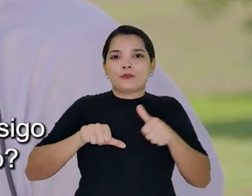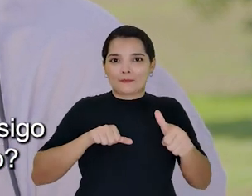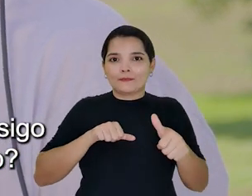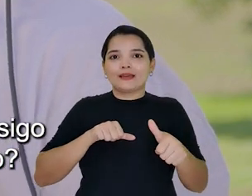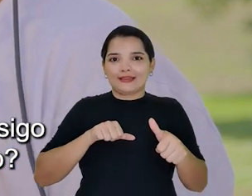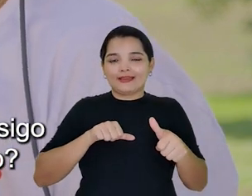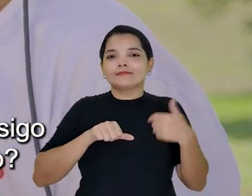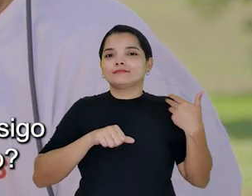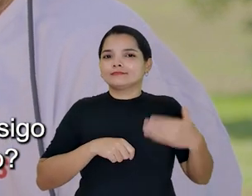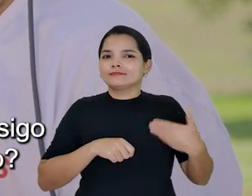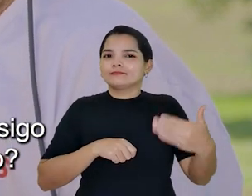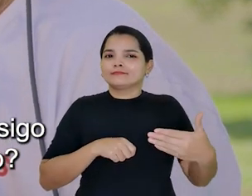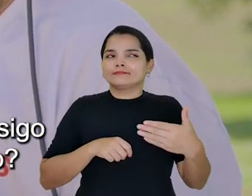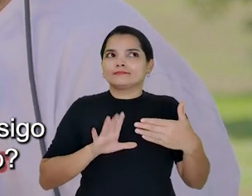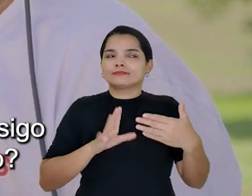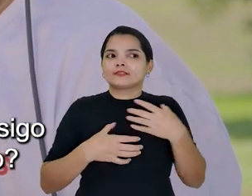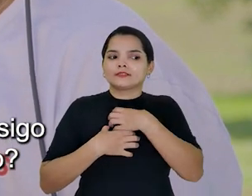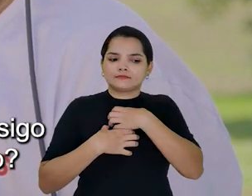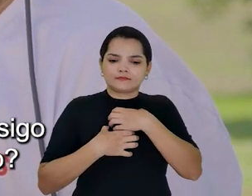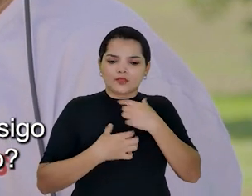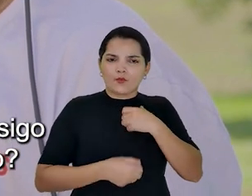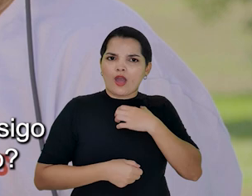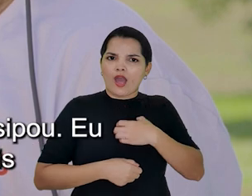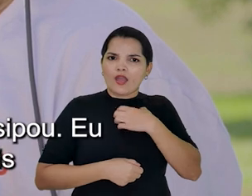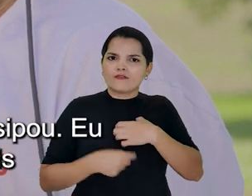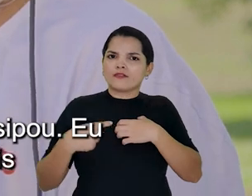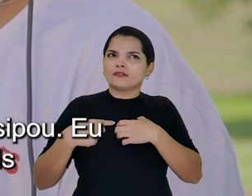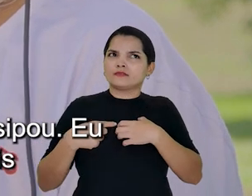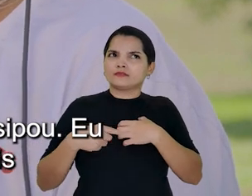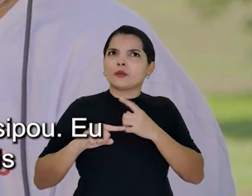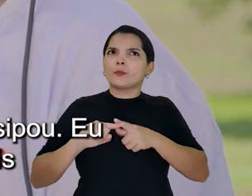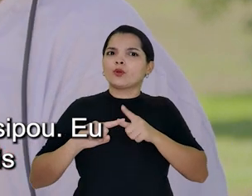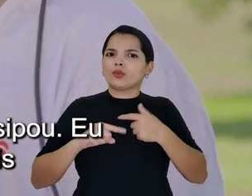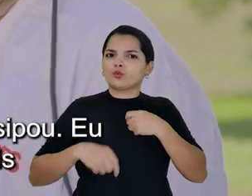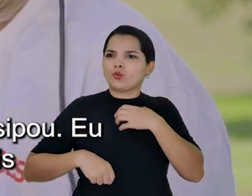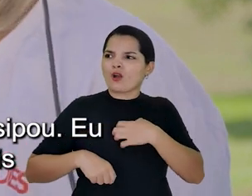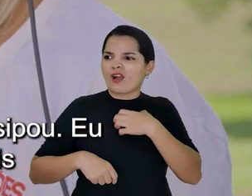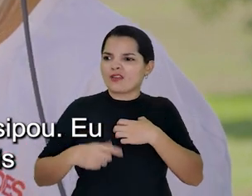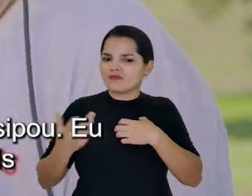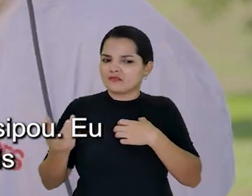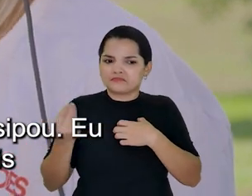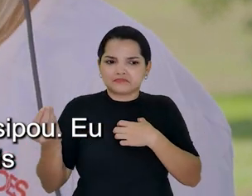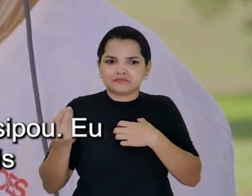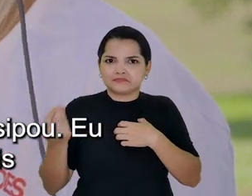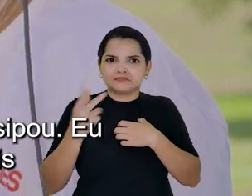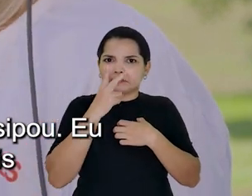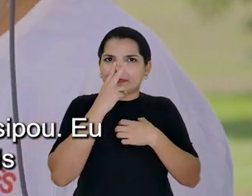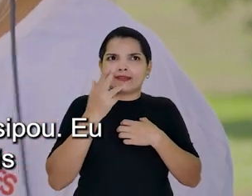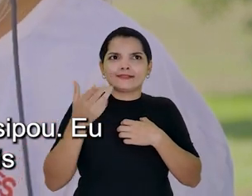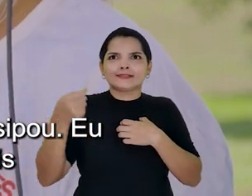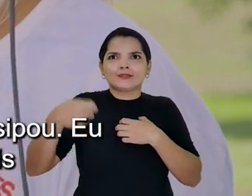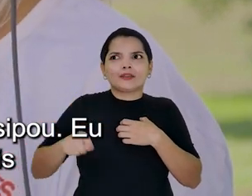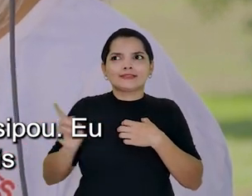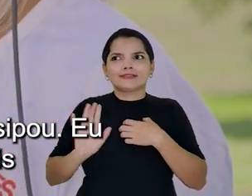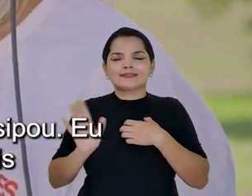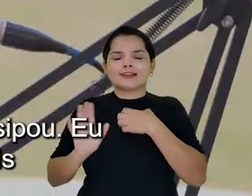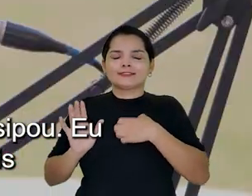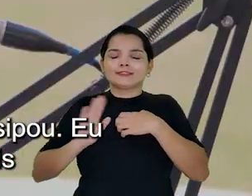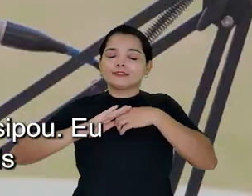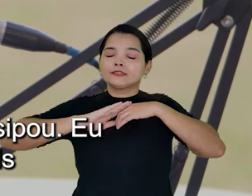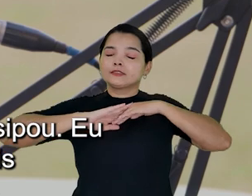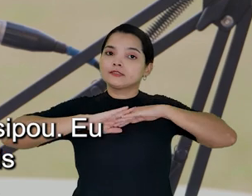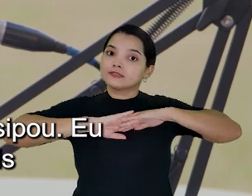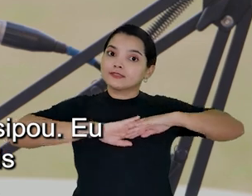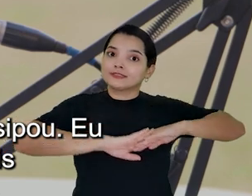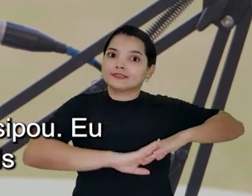emoção a gente vai sentir mas eu consigo falar Opa o que que essa raiva tá me dizendo não faz sentido Então tá com ela ok diss Pô eu consigo fazer isso uhum